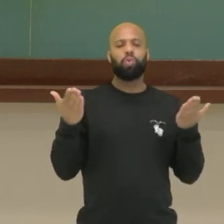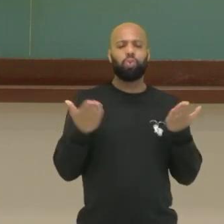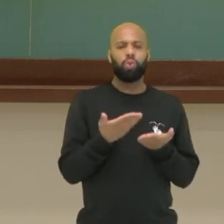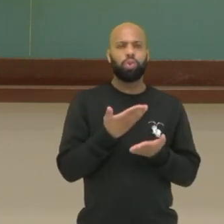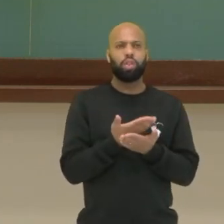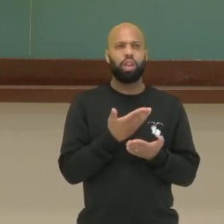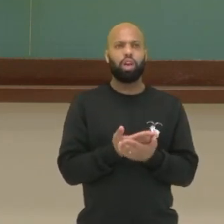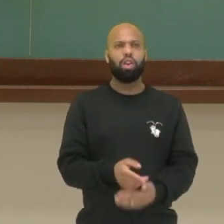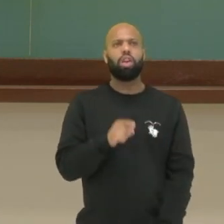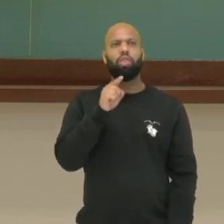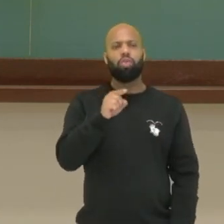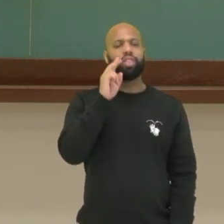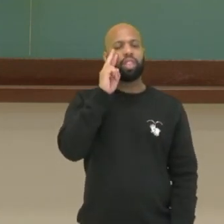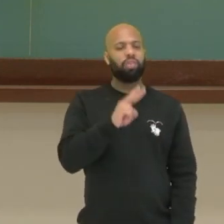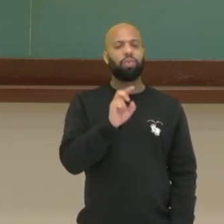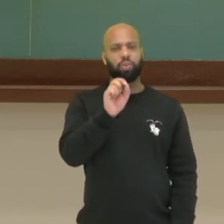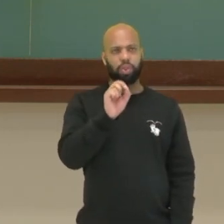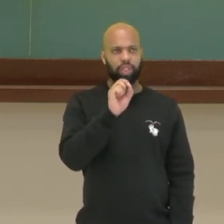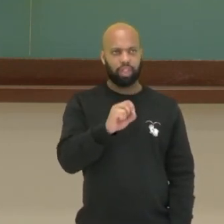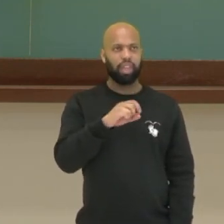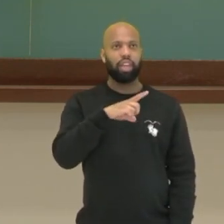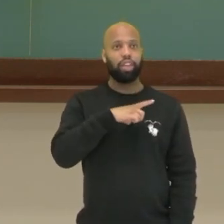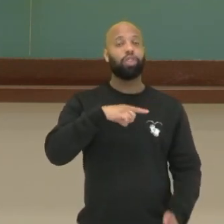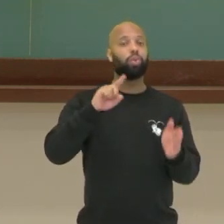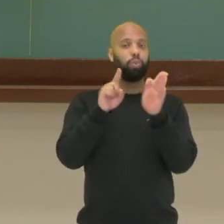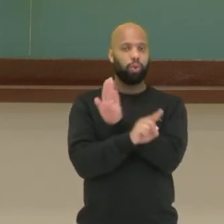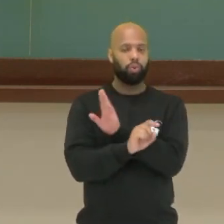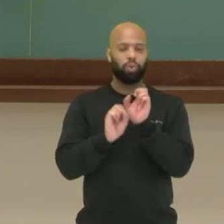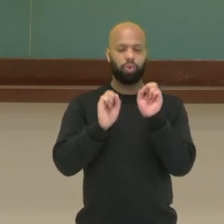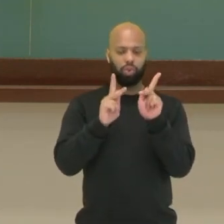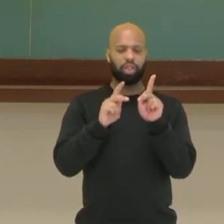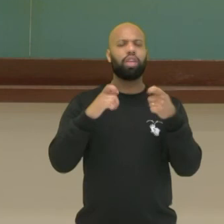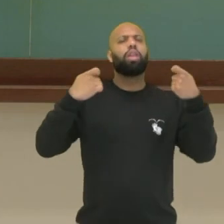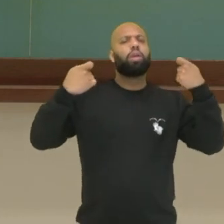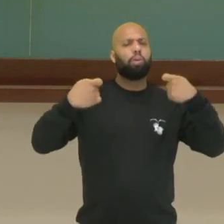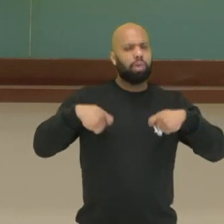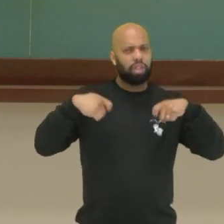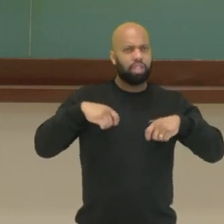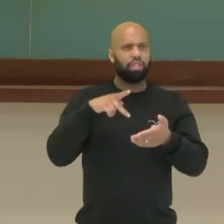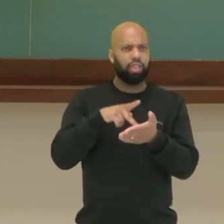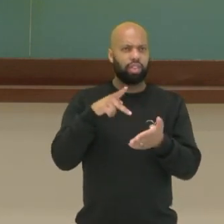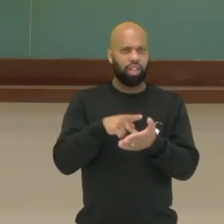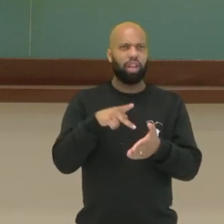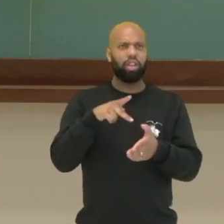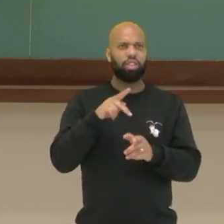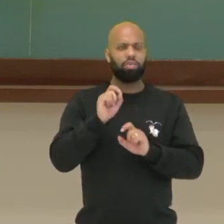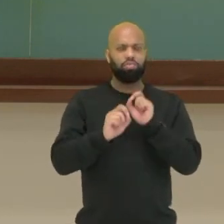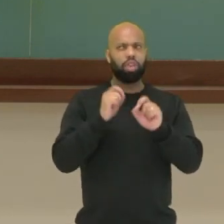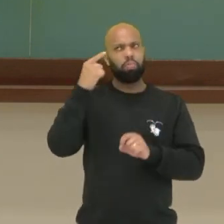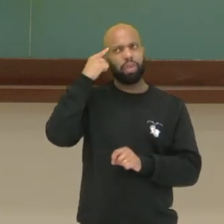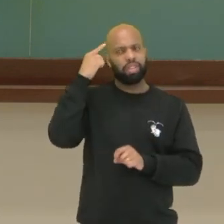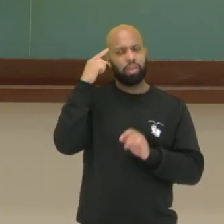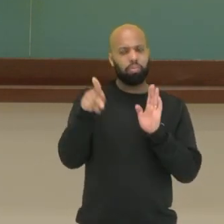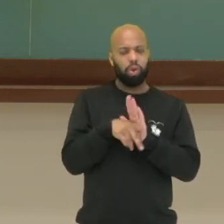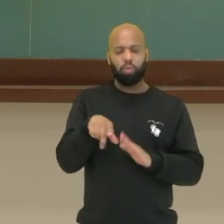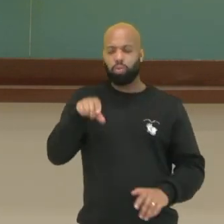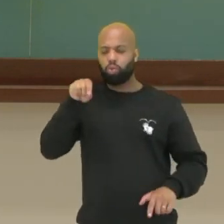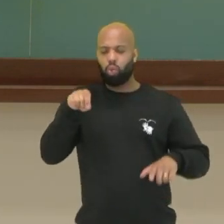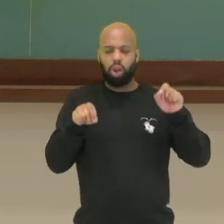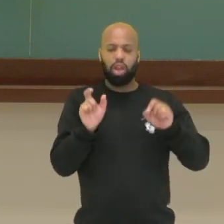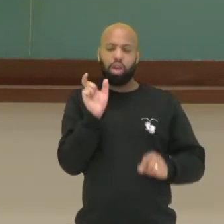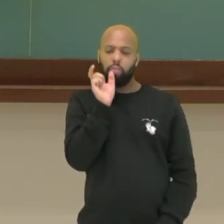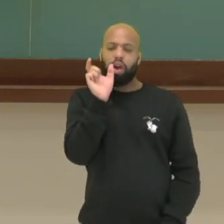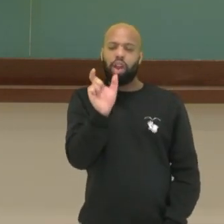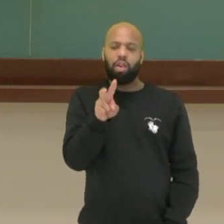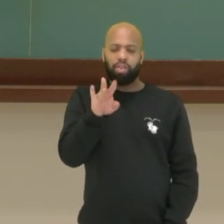você foi e viu o seguinte, tinha uma questão lá. Será que é necessário e importante pensar na seleção de palavras? Essa